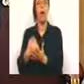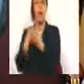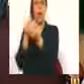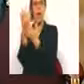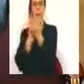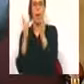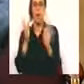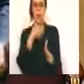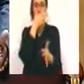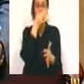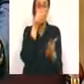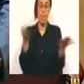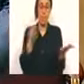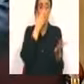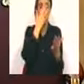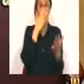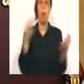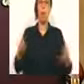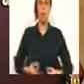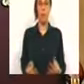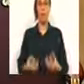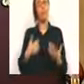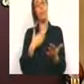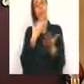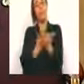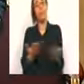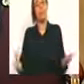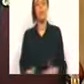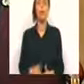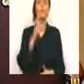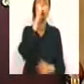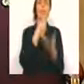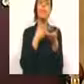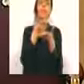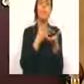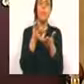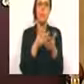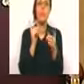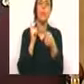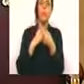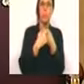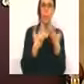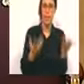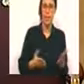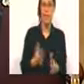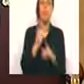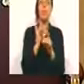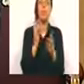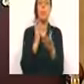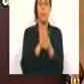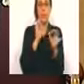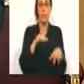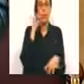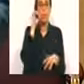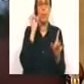economia. Então, se assim é, vamos dar este sinal a quem está a negociar isto com os parceiros, uma vez que o processo não está